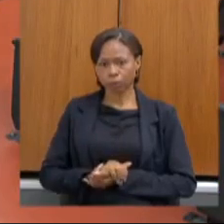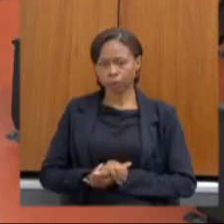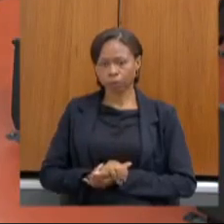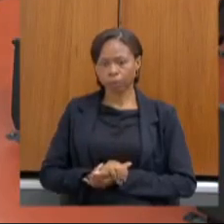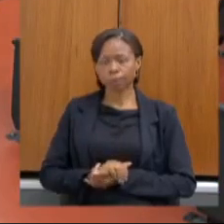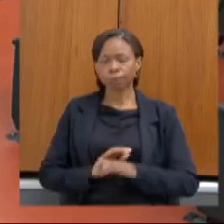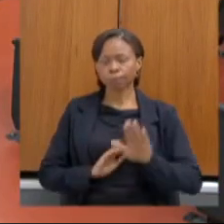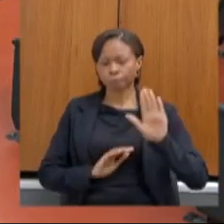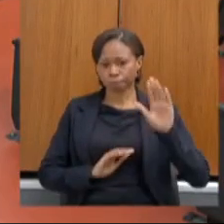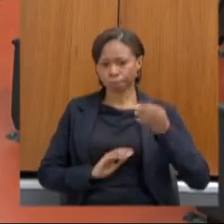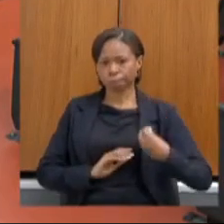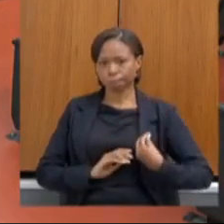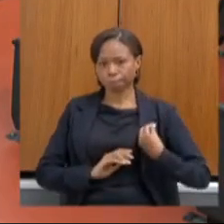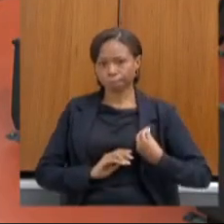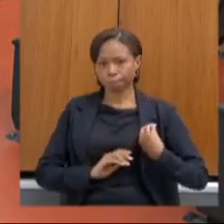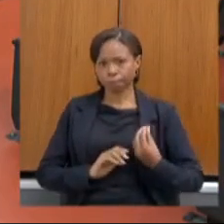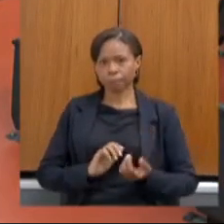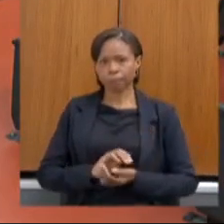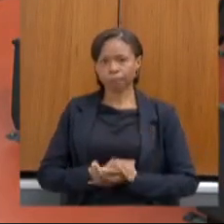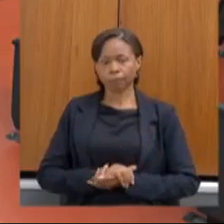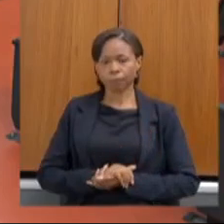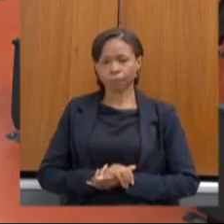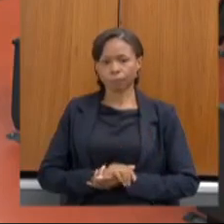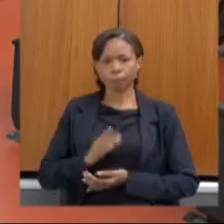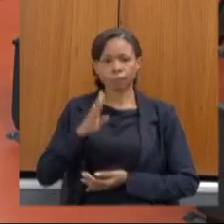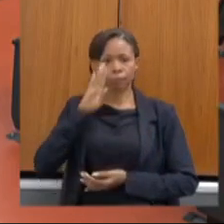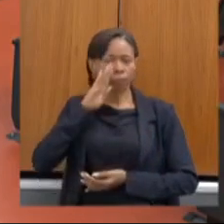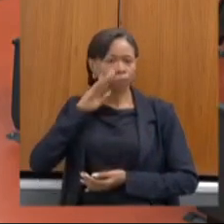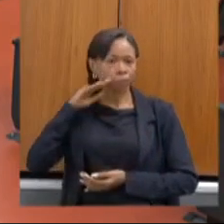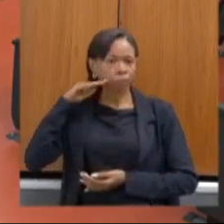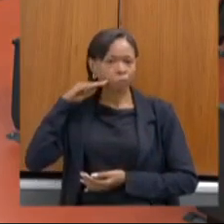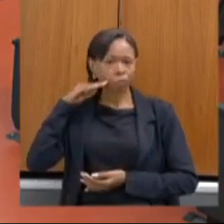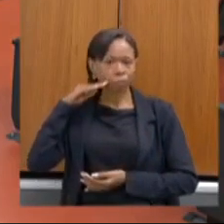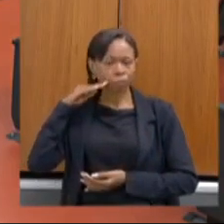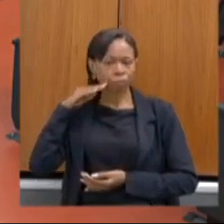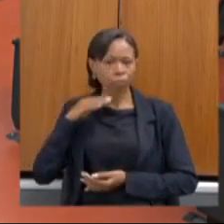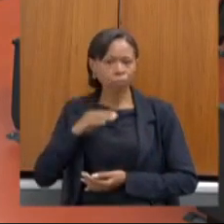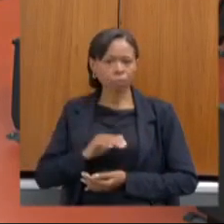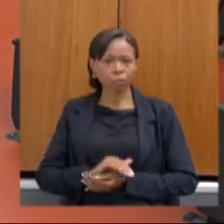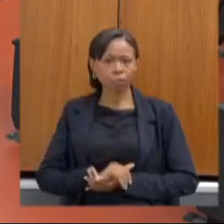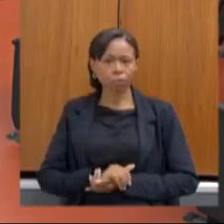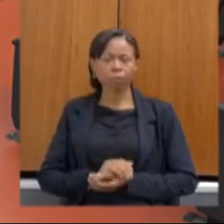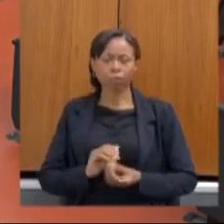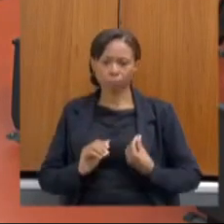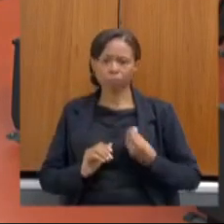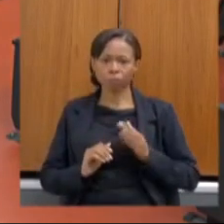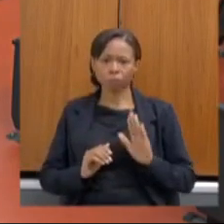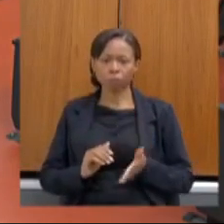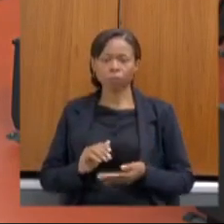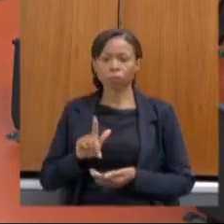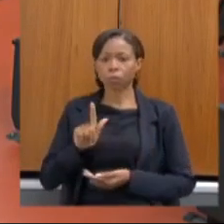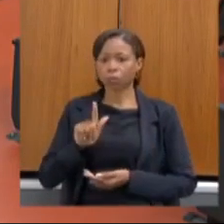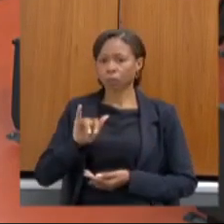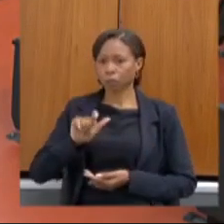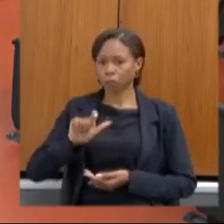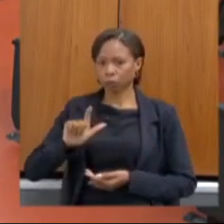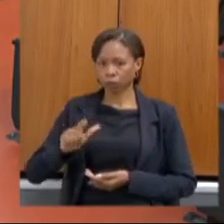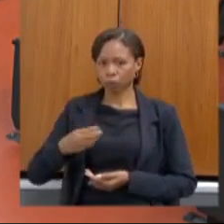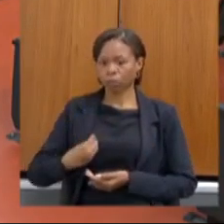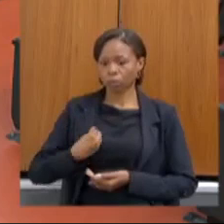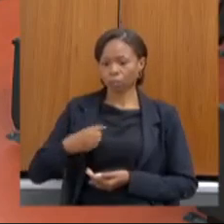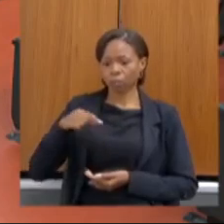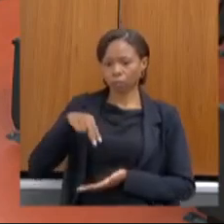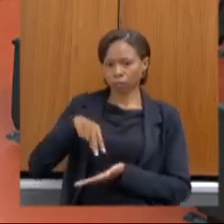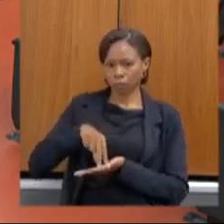o presente a deputada Beatriz Cerqueira presente Deputado Gil Pereira também está